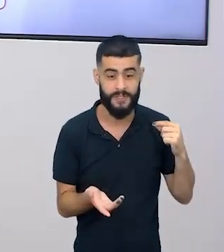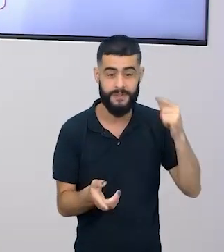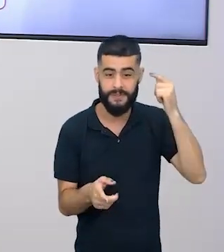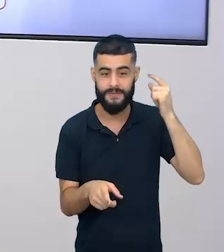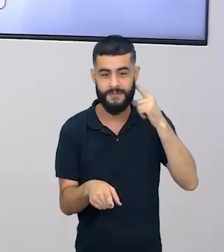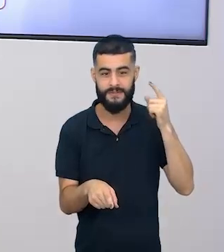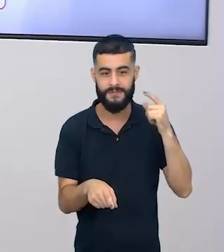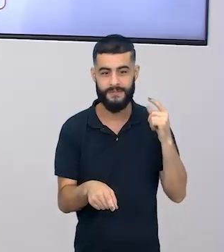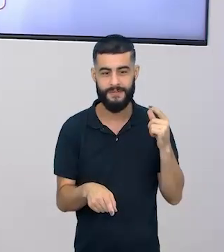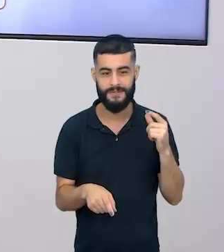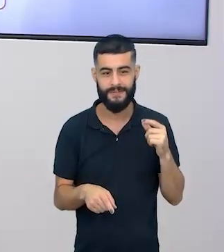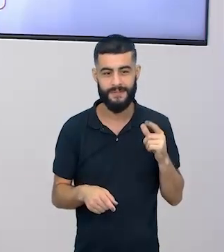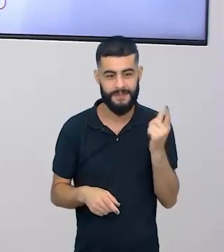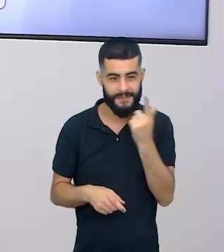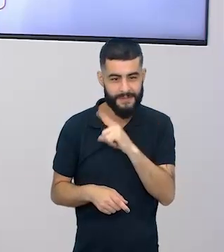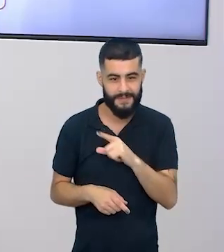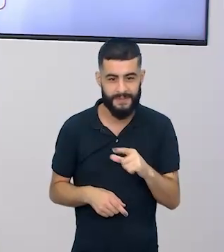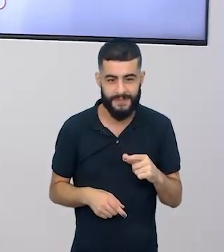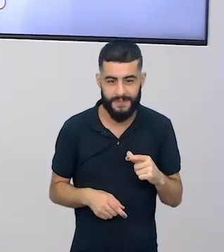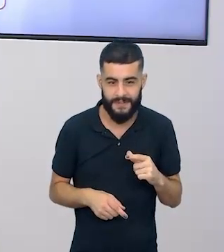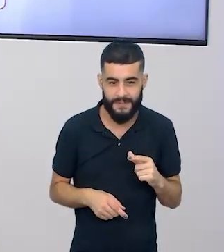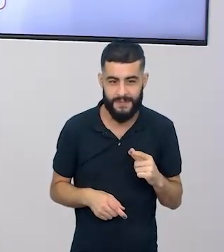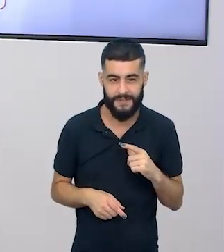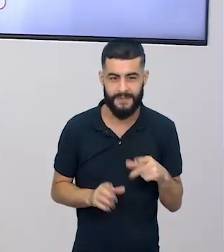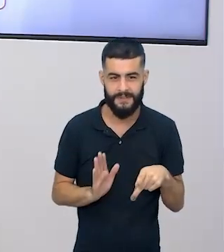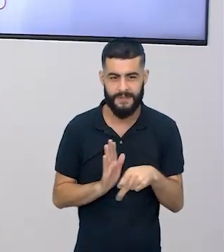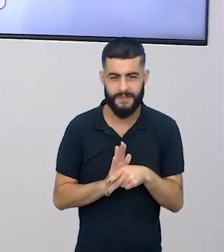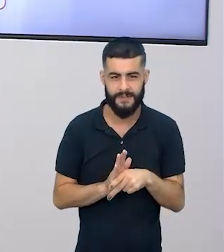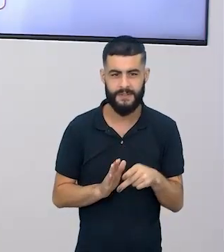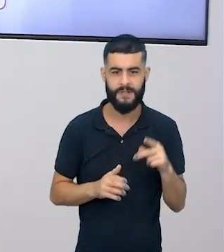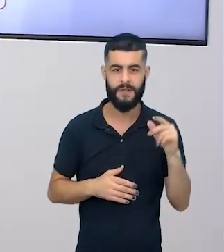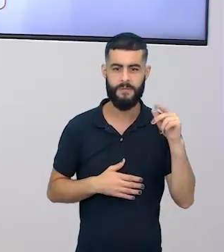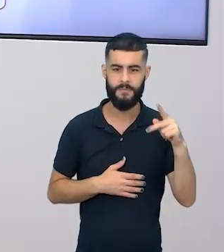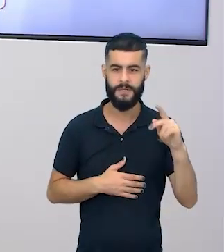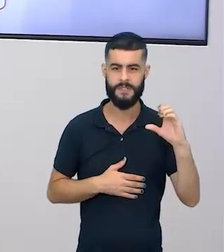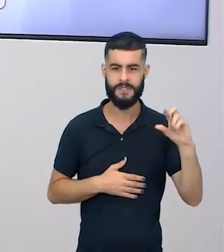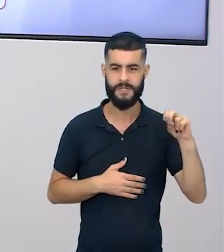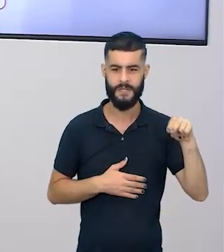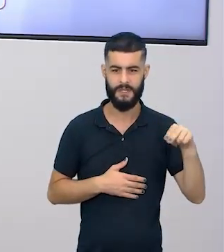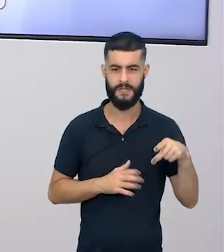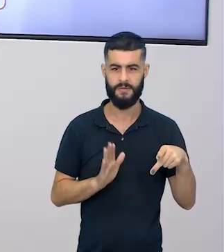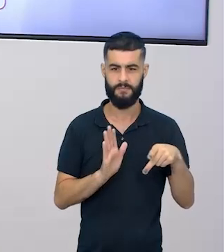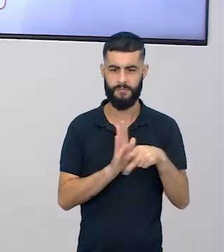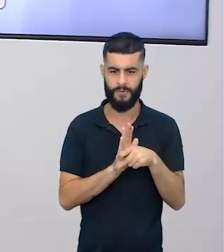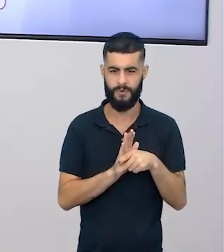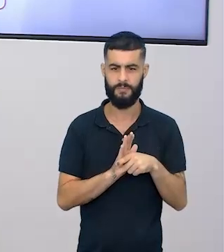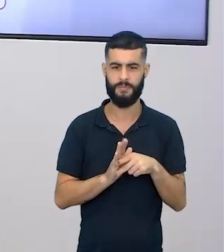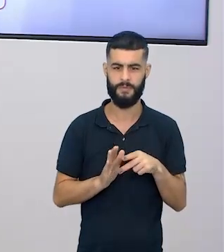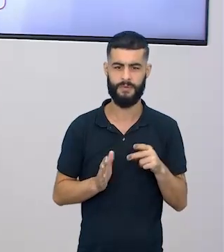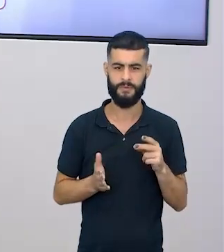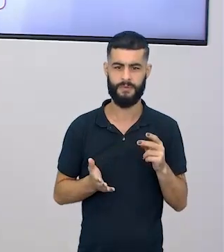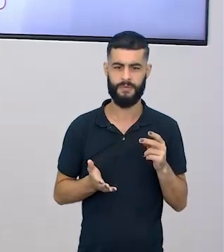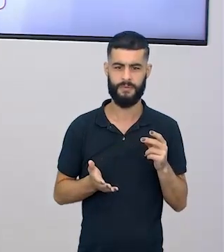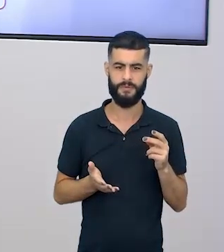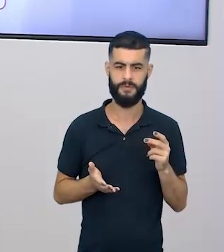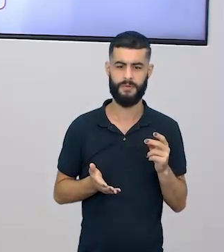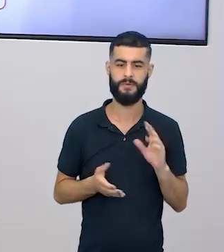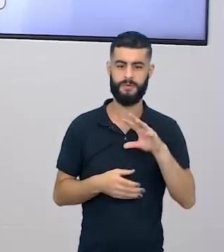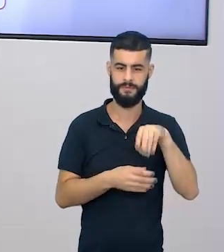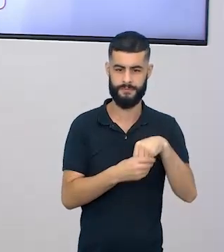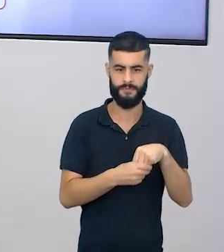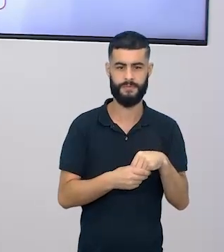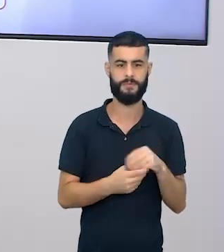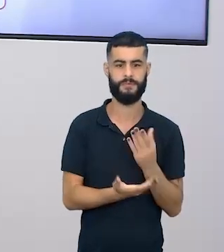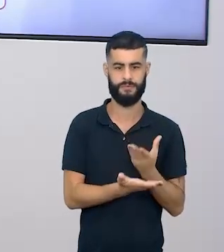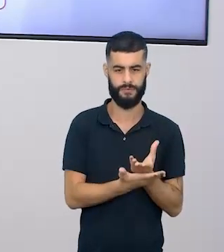exemplo, ele não vai estudar os PCNs da década de 1990. Ele vai partir dos